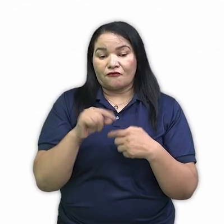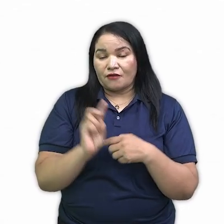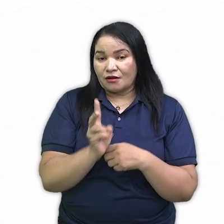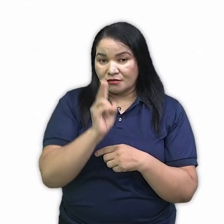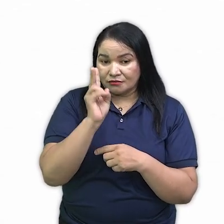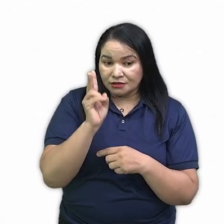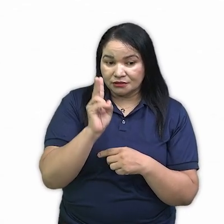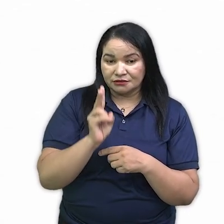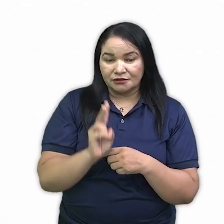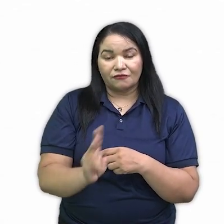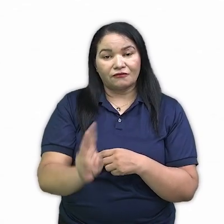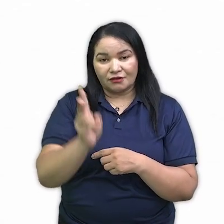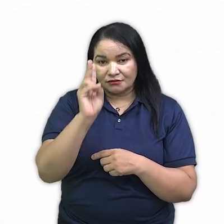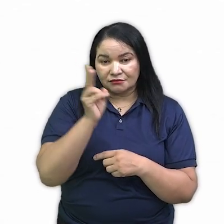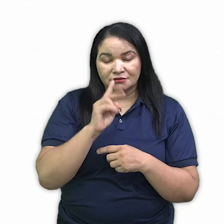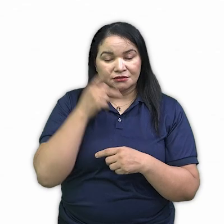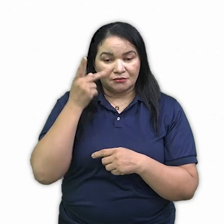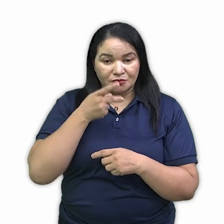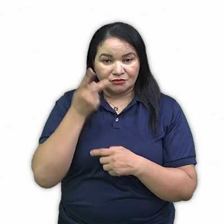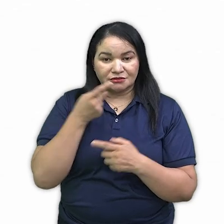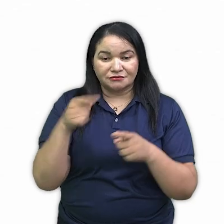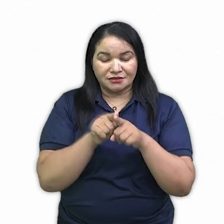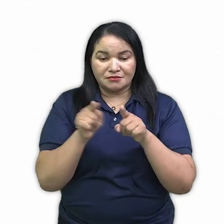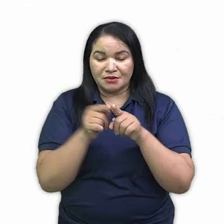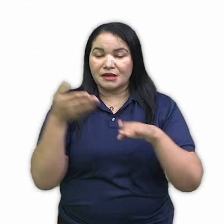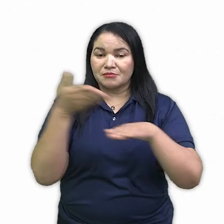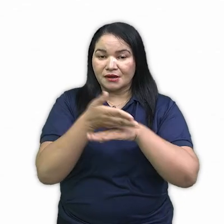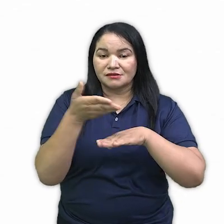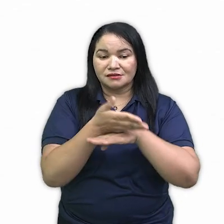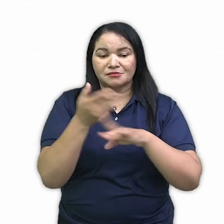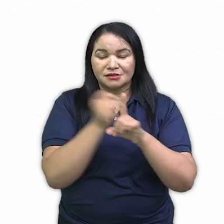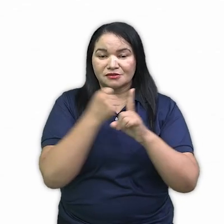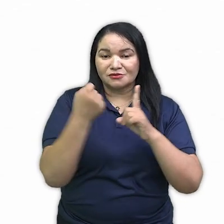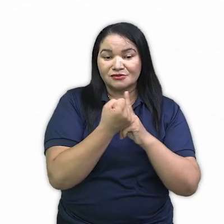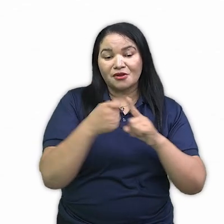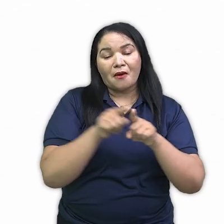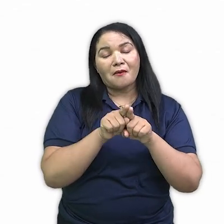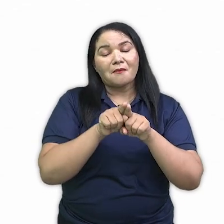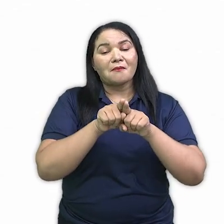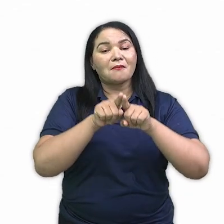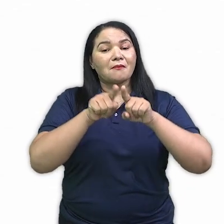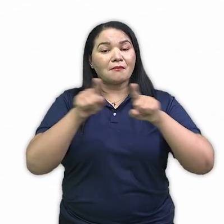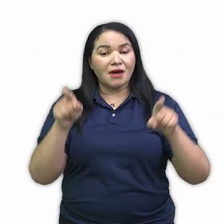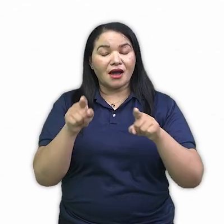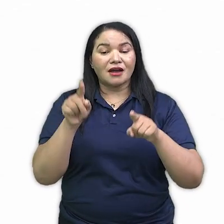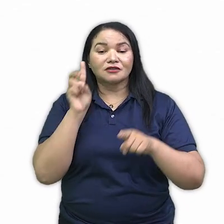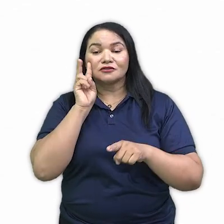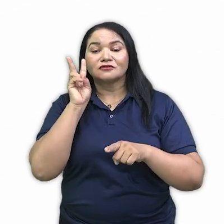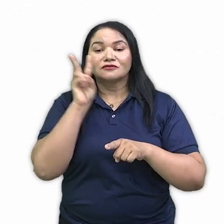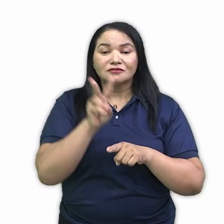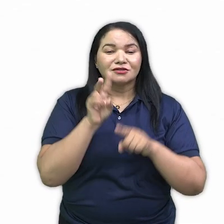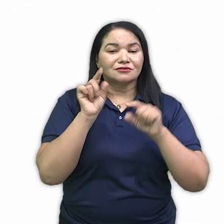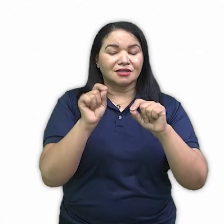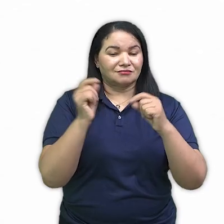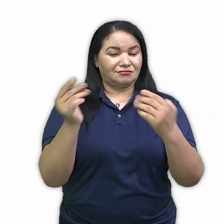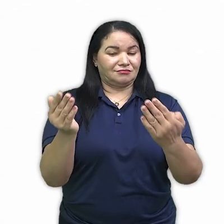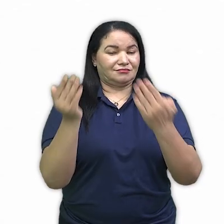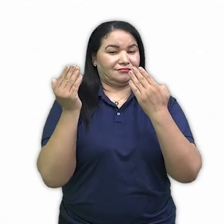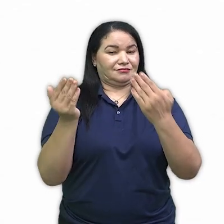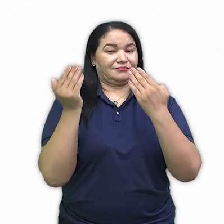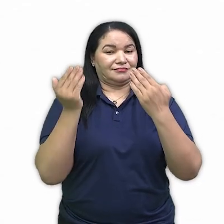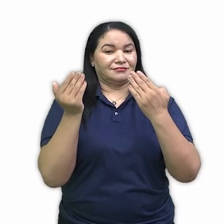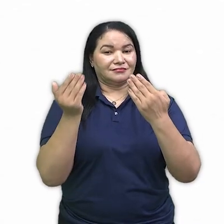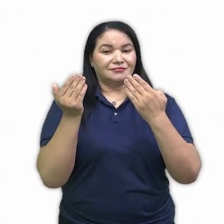a política, valorizam a sua participação social, mas eles enxergam com